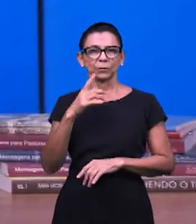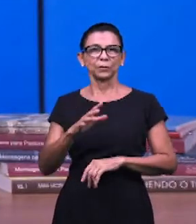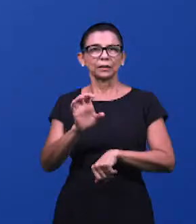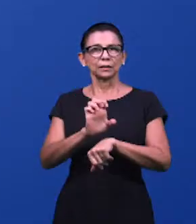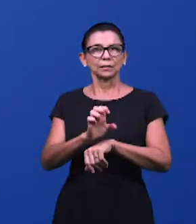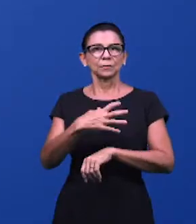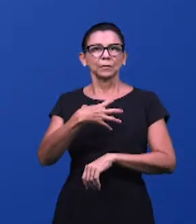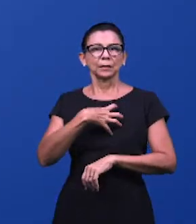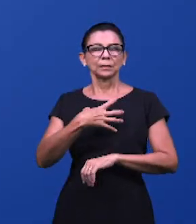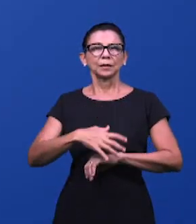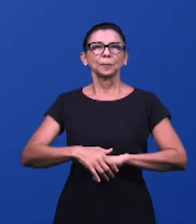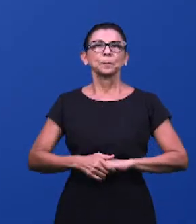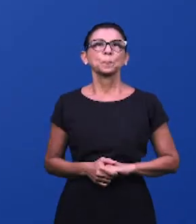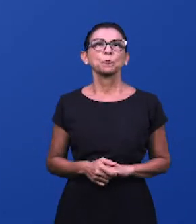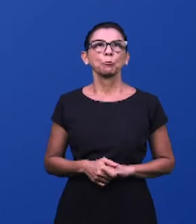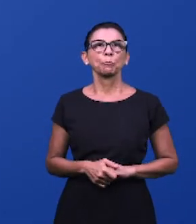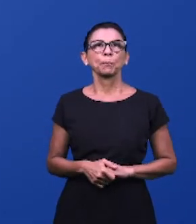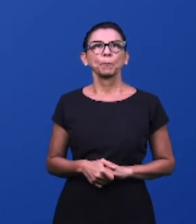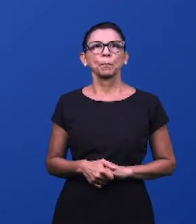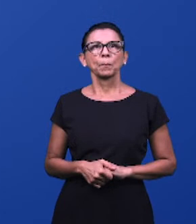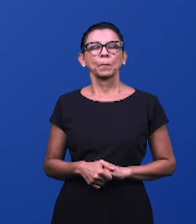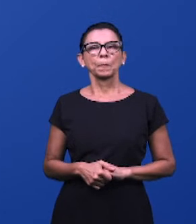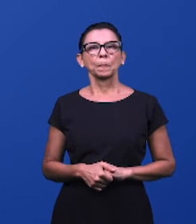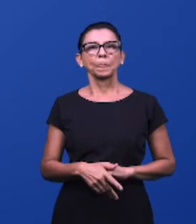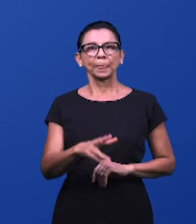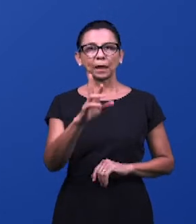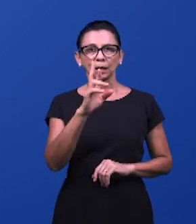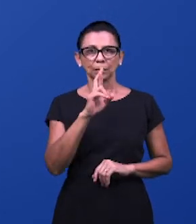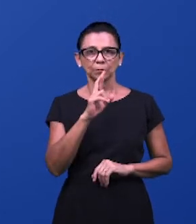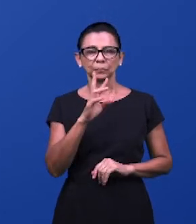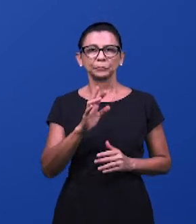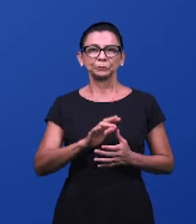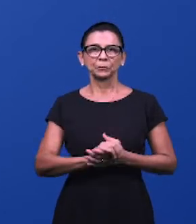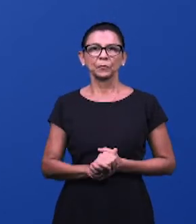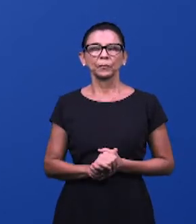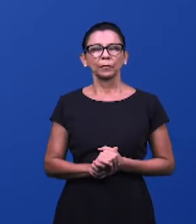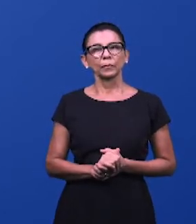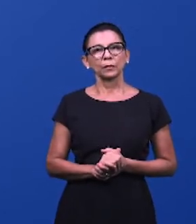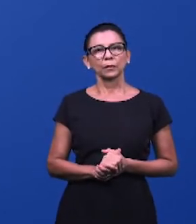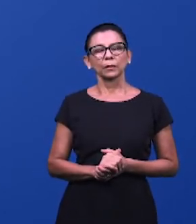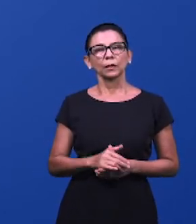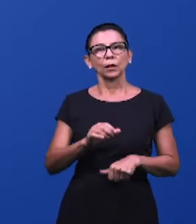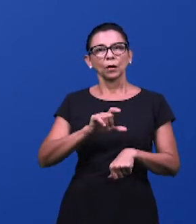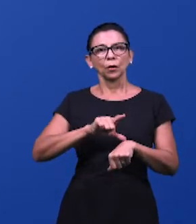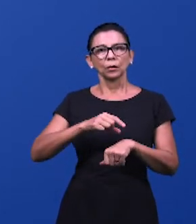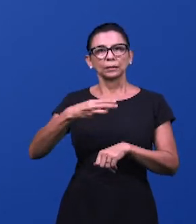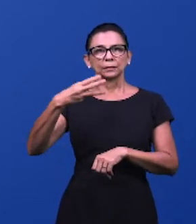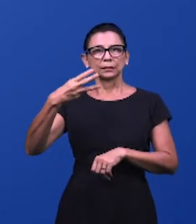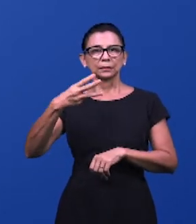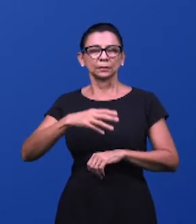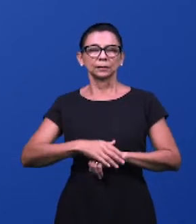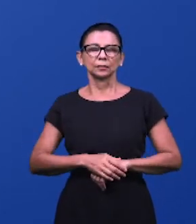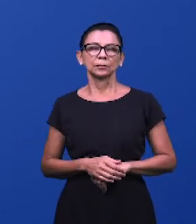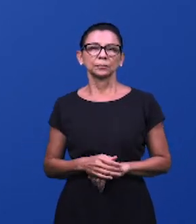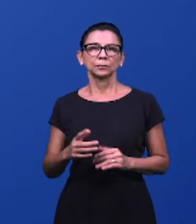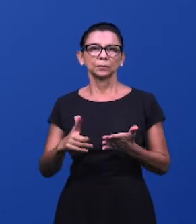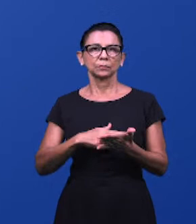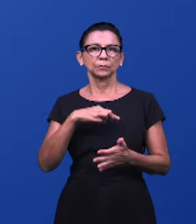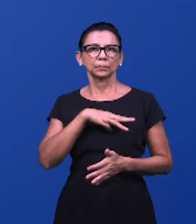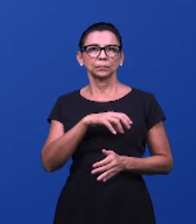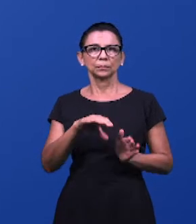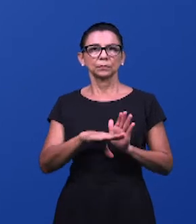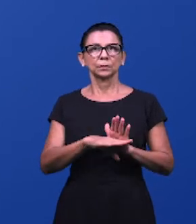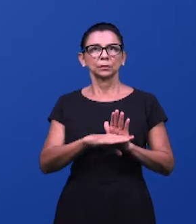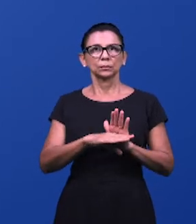Franciele. E a palavra que nós encontramos em relação a esses dois textos é a terceira hora, no qual em Mateus, no